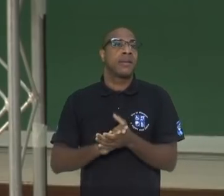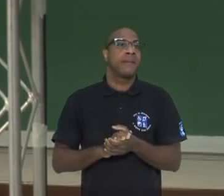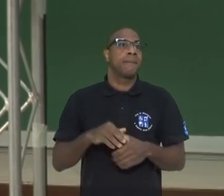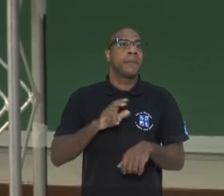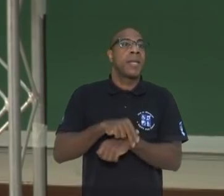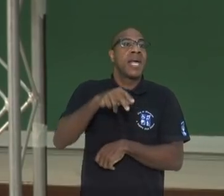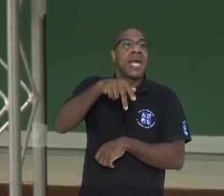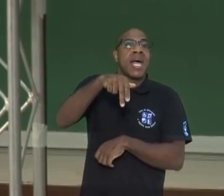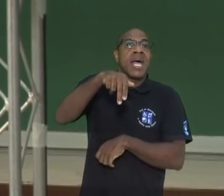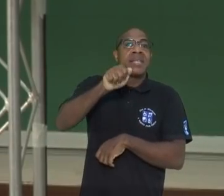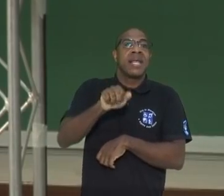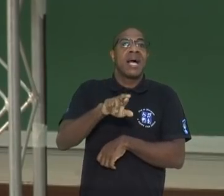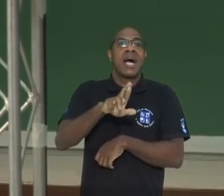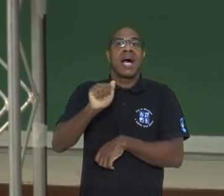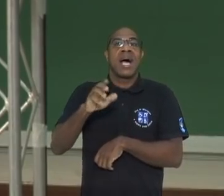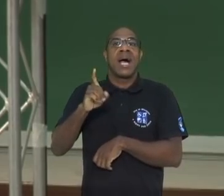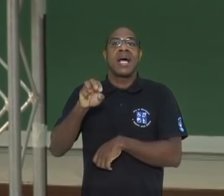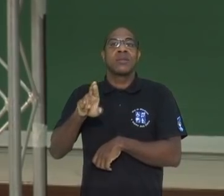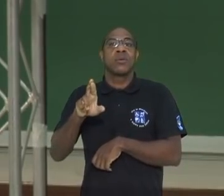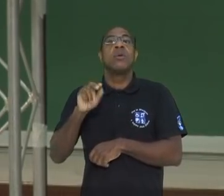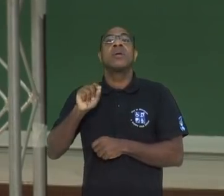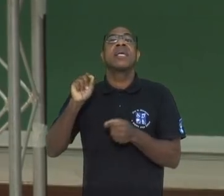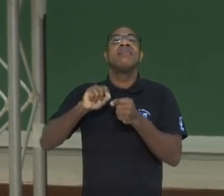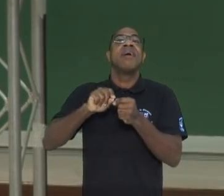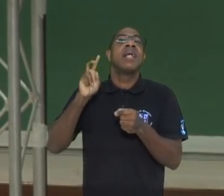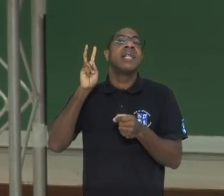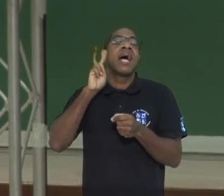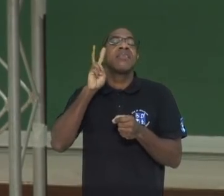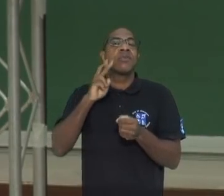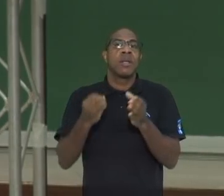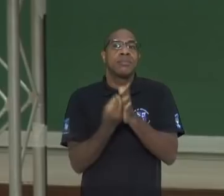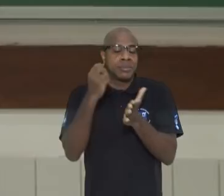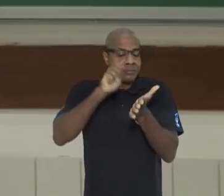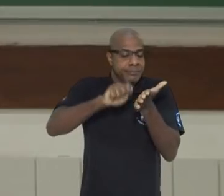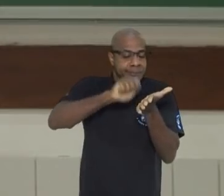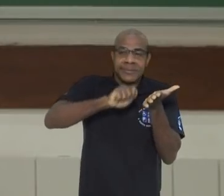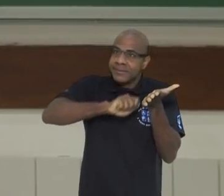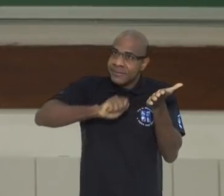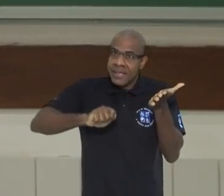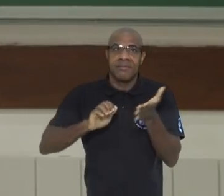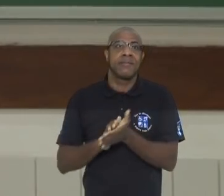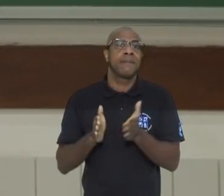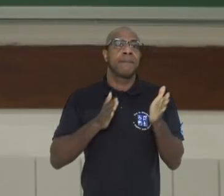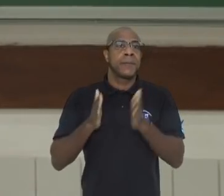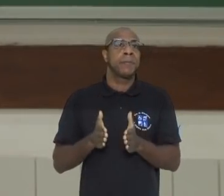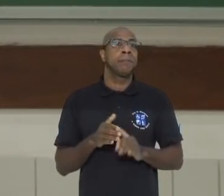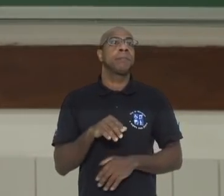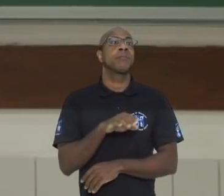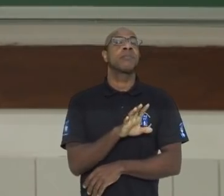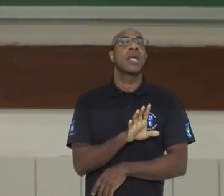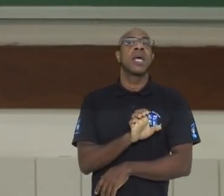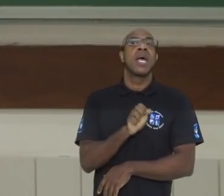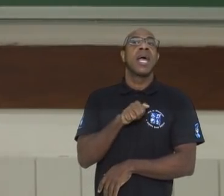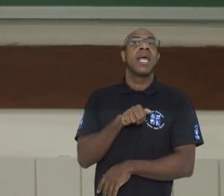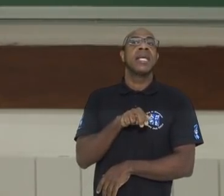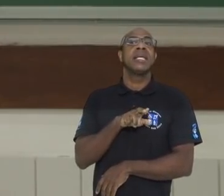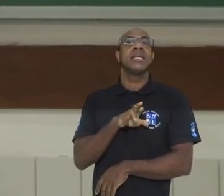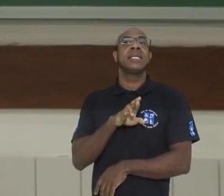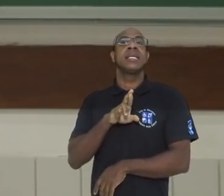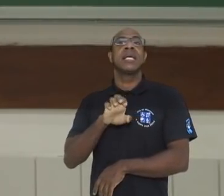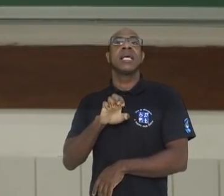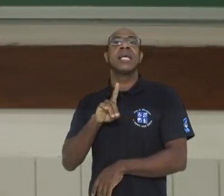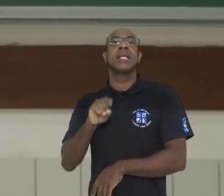conta a história. E tem ainda um enredo, que é a própria história que está sendo contada.